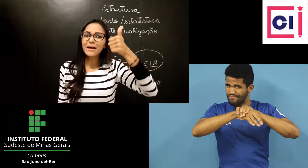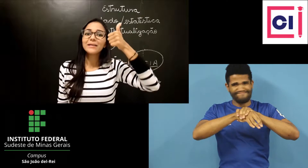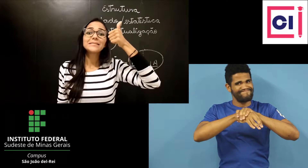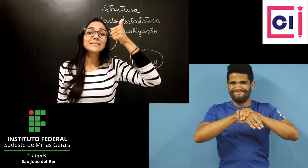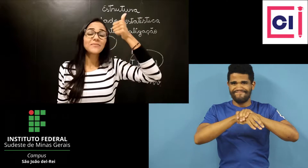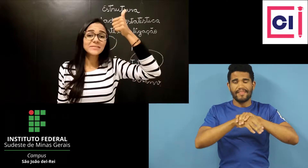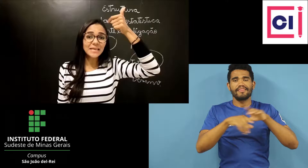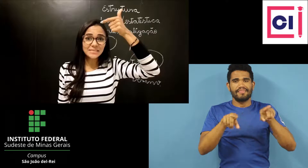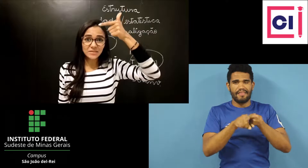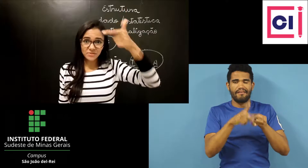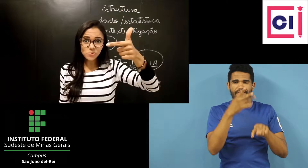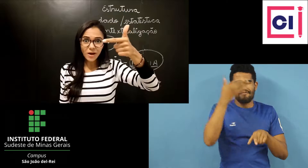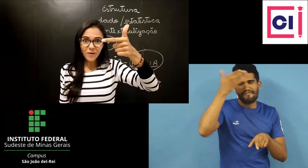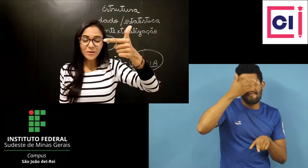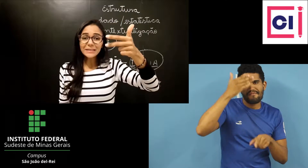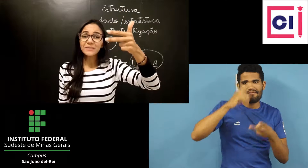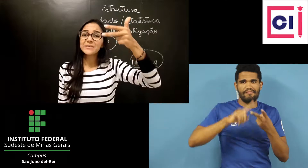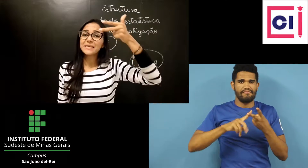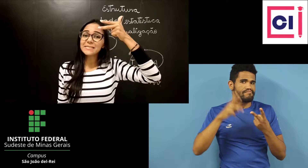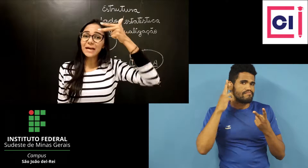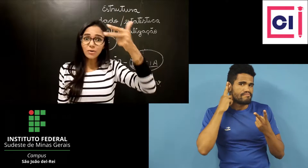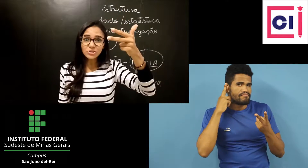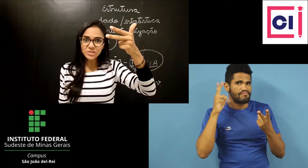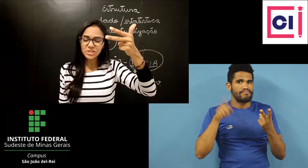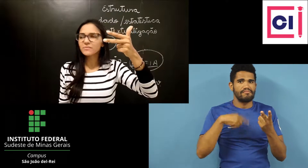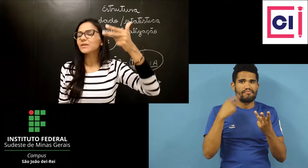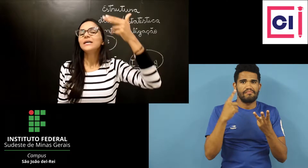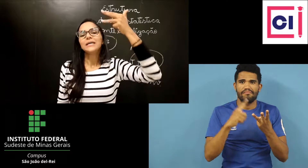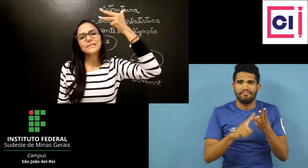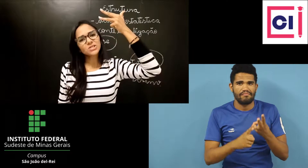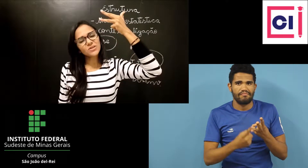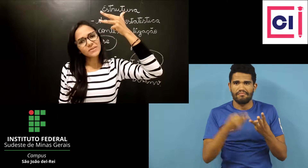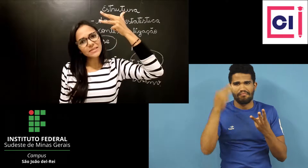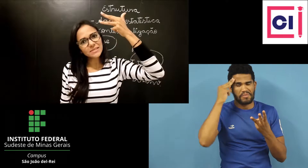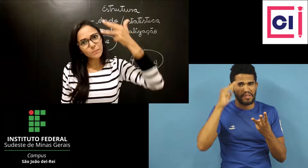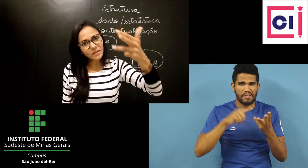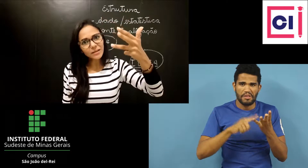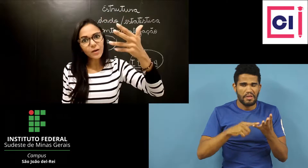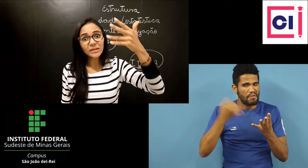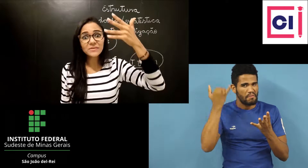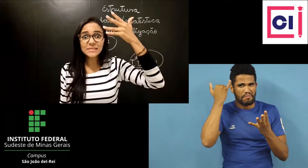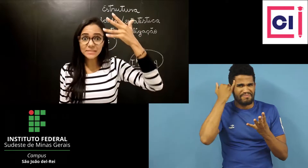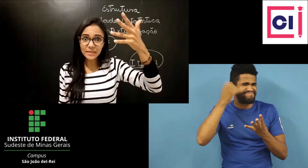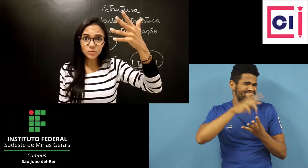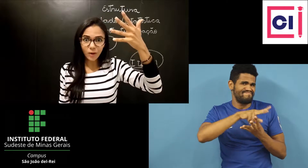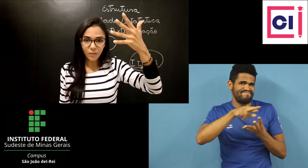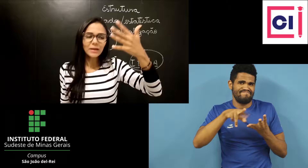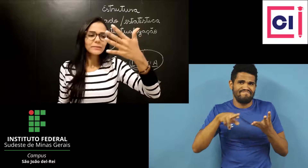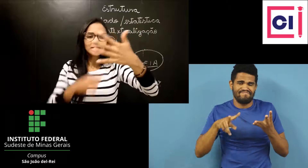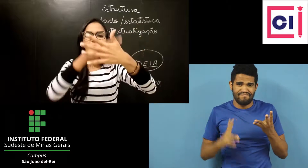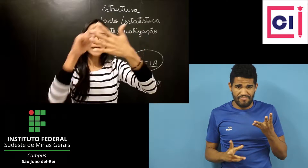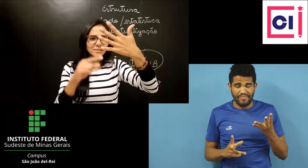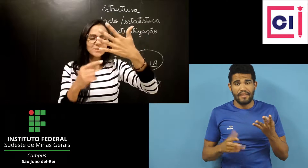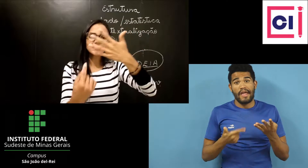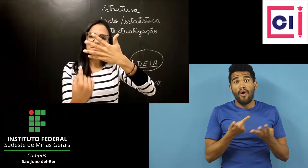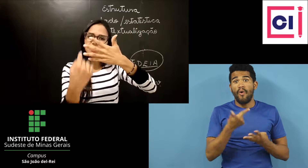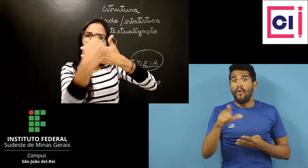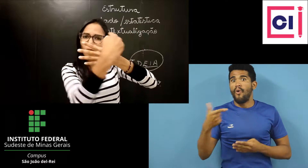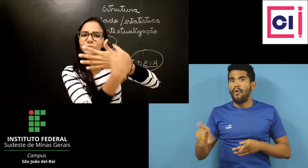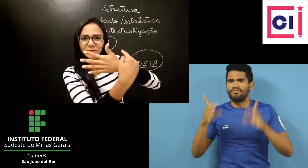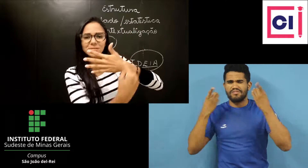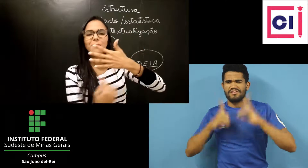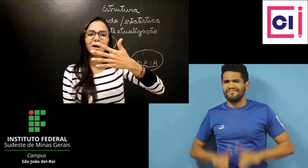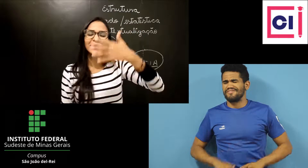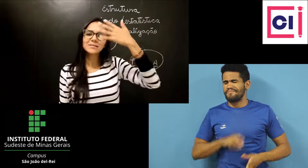Não. Existe deficiência visual, deficiência auditiva, existe deficiência mental e deficiência intelectual. Dentro dessas,